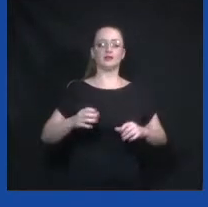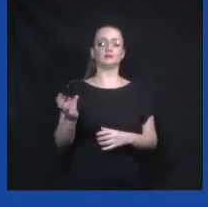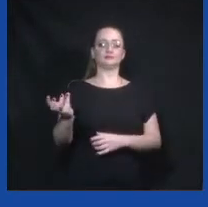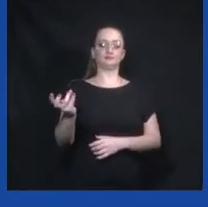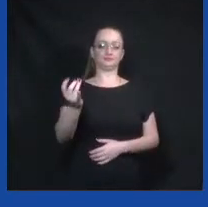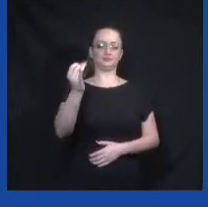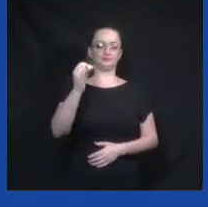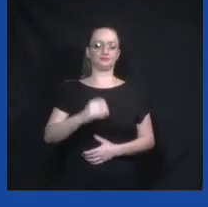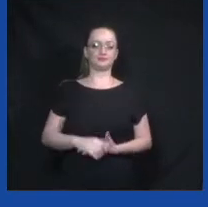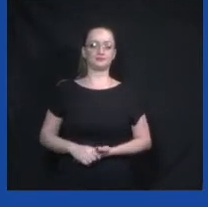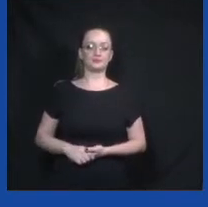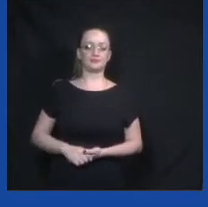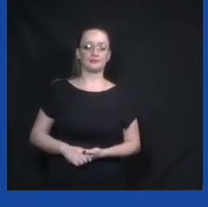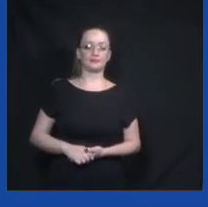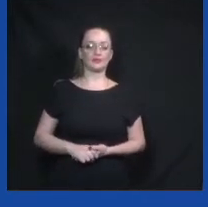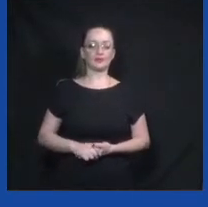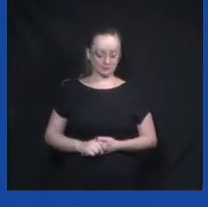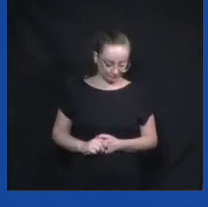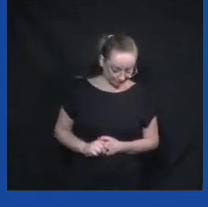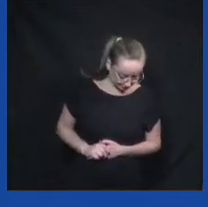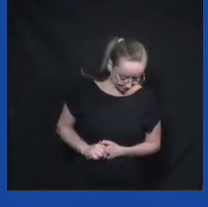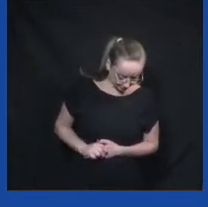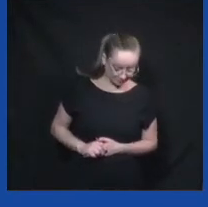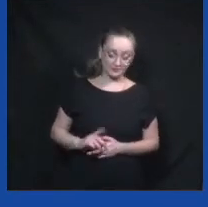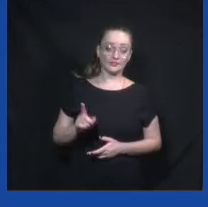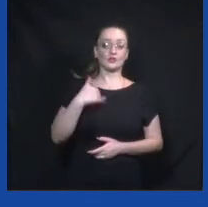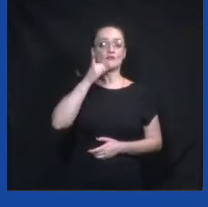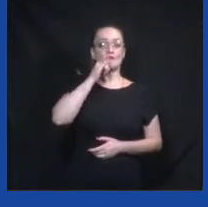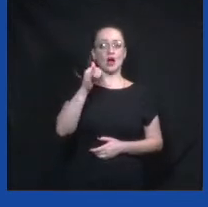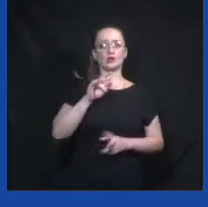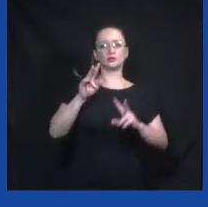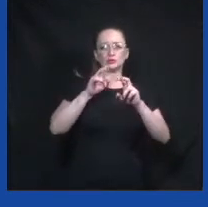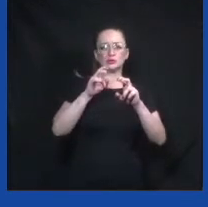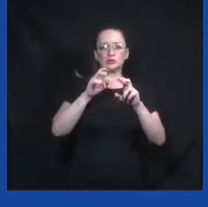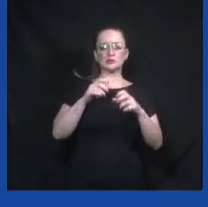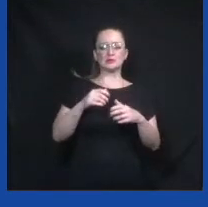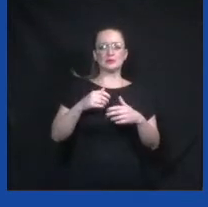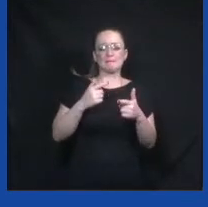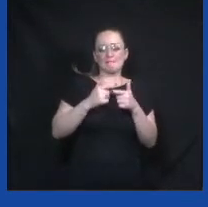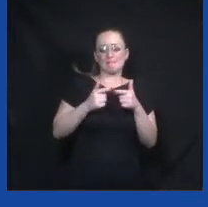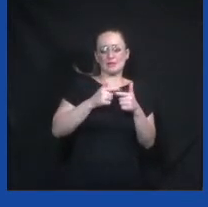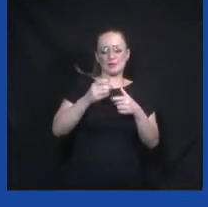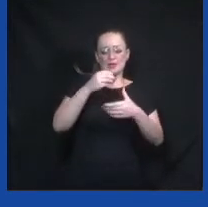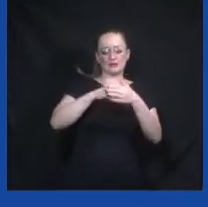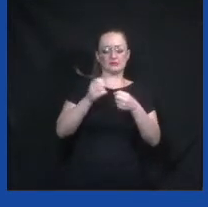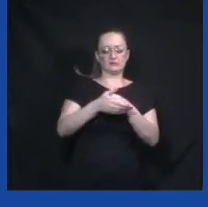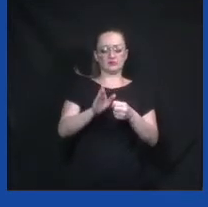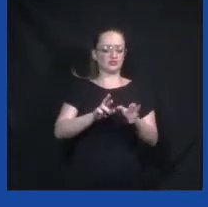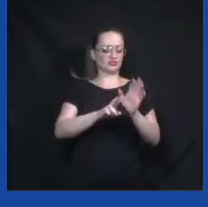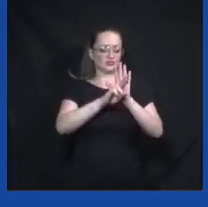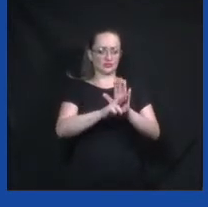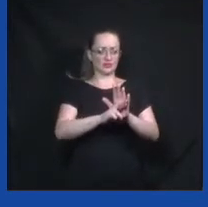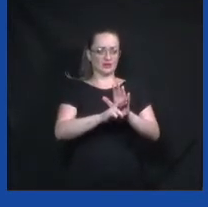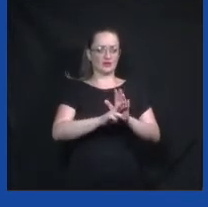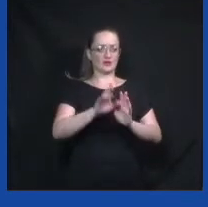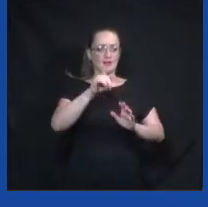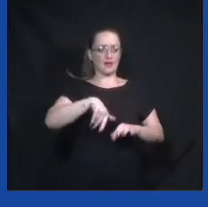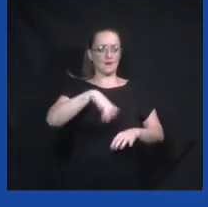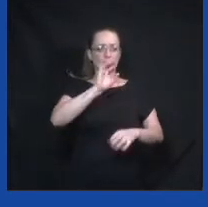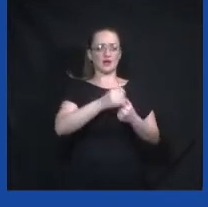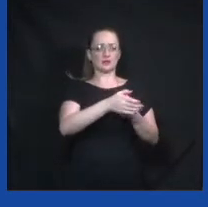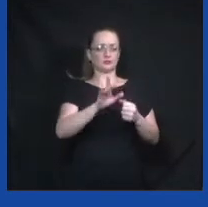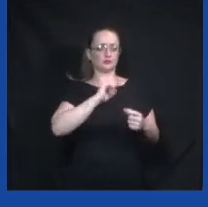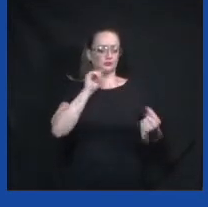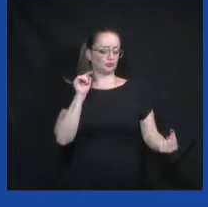quantitativos. E quando falamos da crise da democracia representativa, porque é a democracia que melhor nos dá